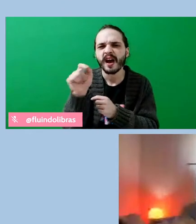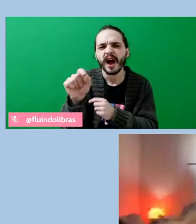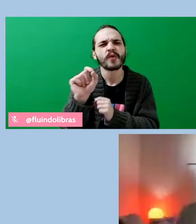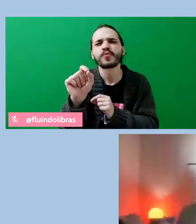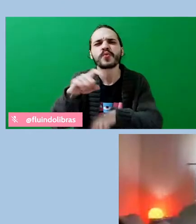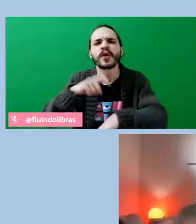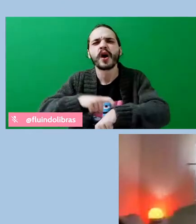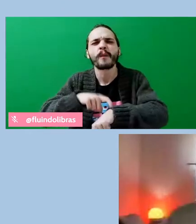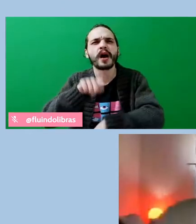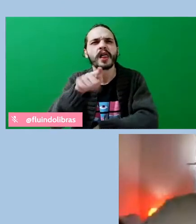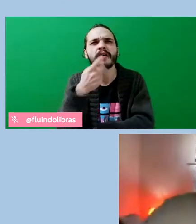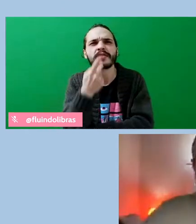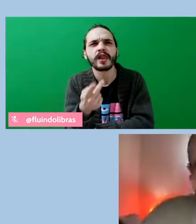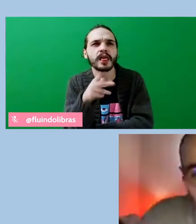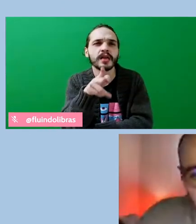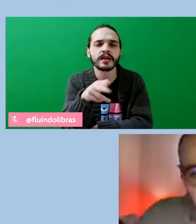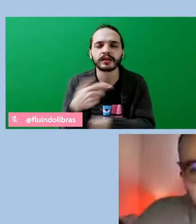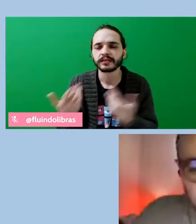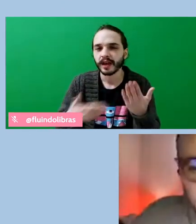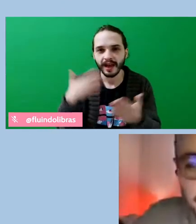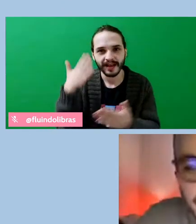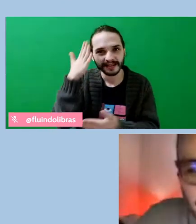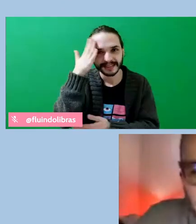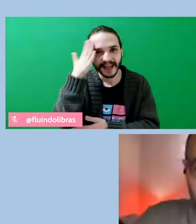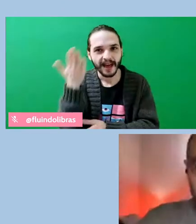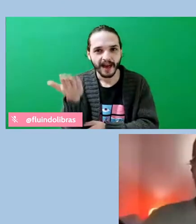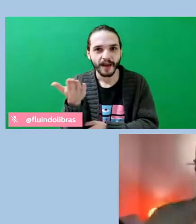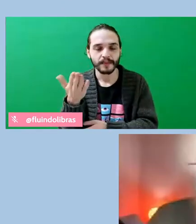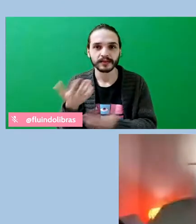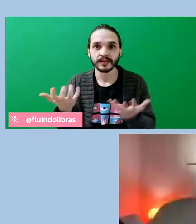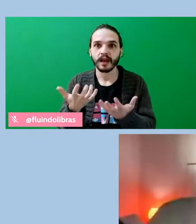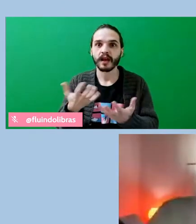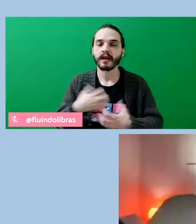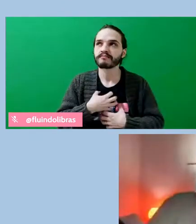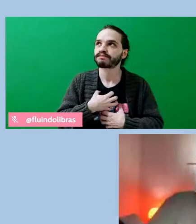sabe? Ela te dá uma angústia também que você quer compartilhar, né?